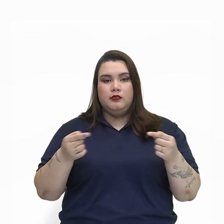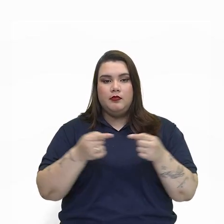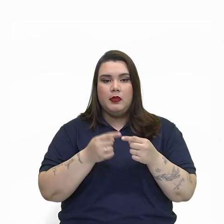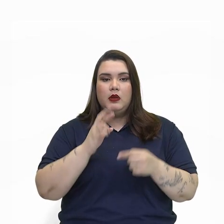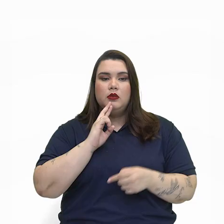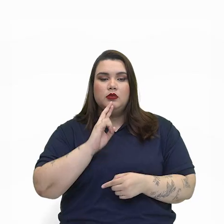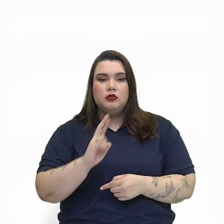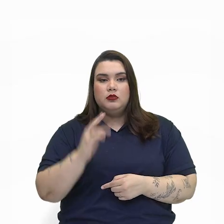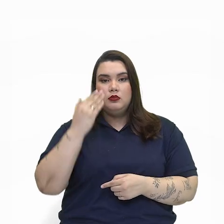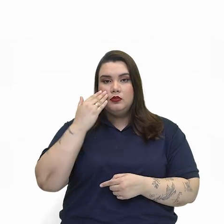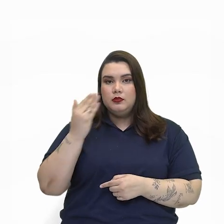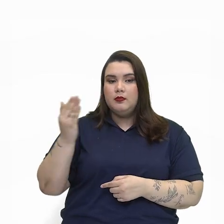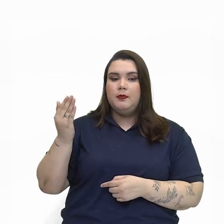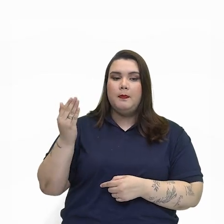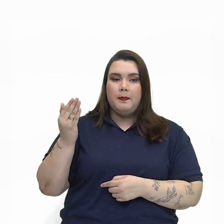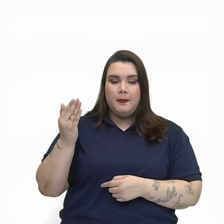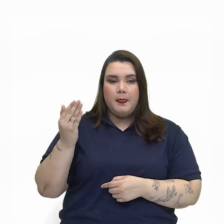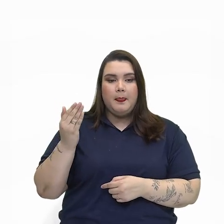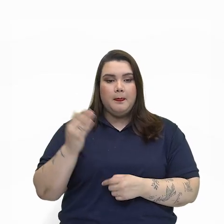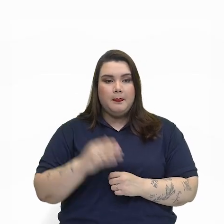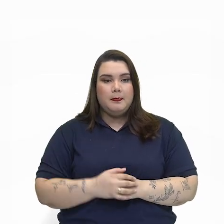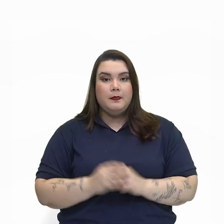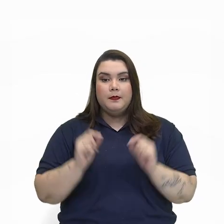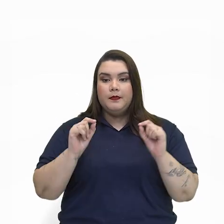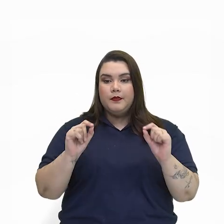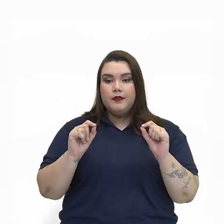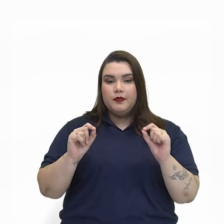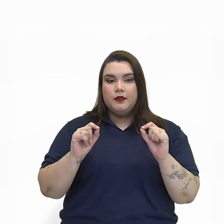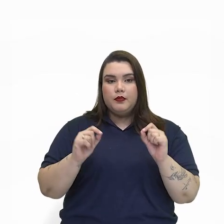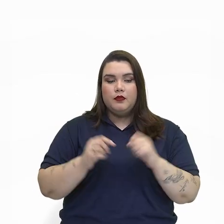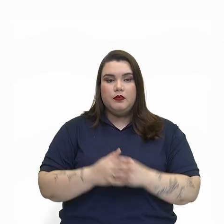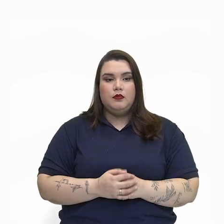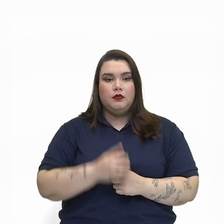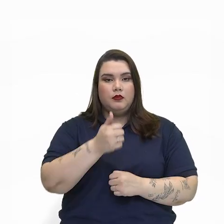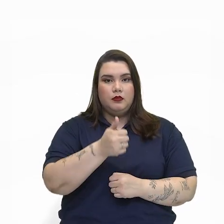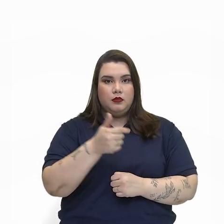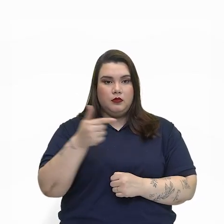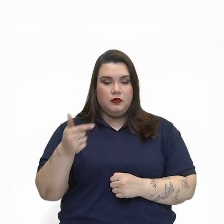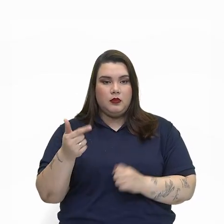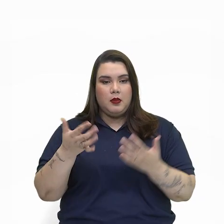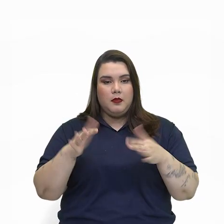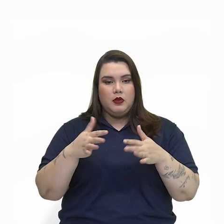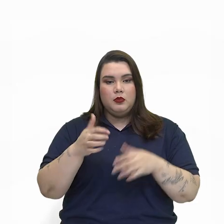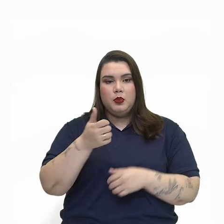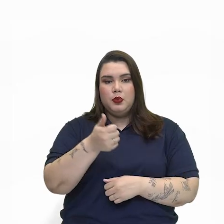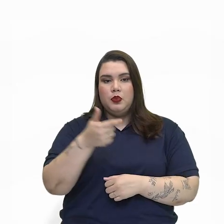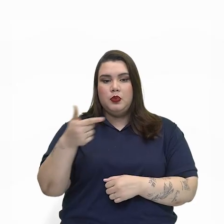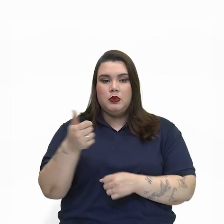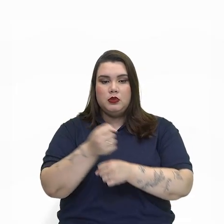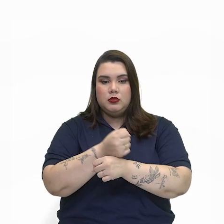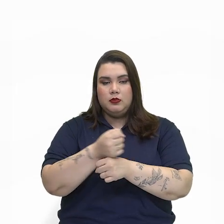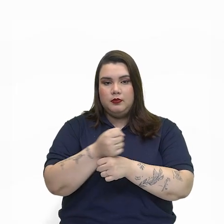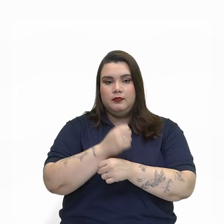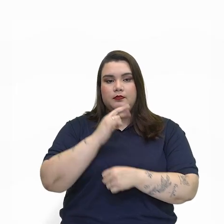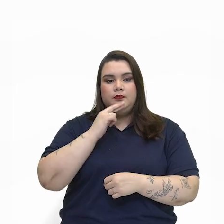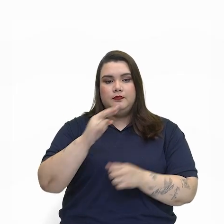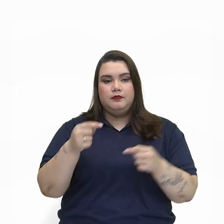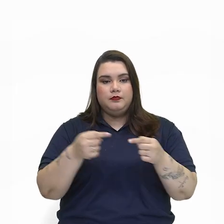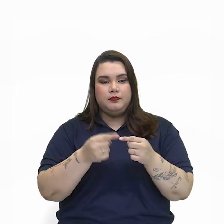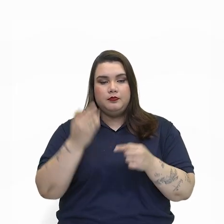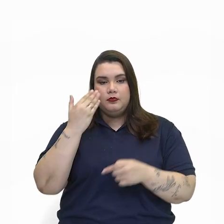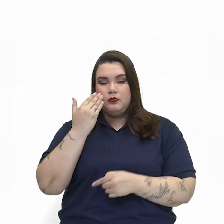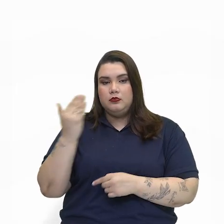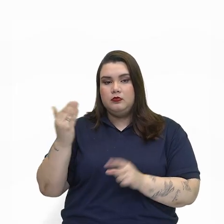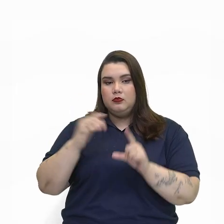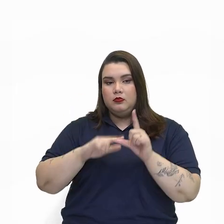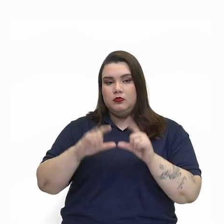para nós aqui, a resposta é 12, aproximadamente 12, né? Que são as respostas que estão lá disponíveis aqui,